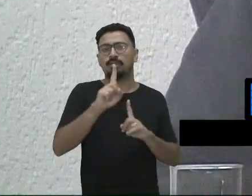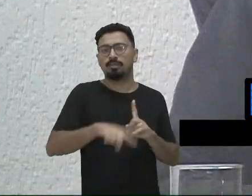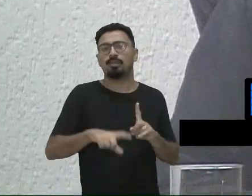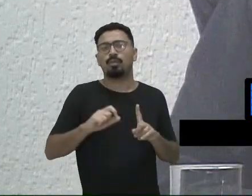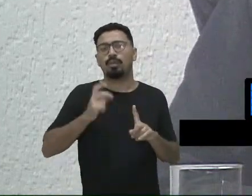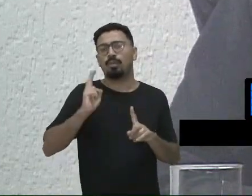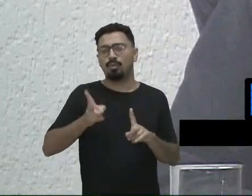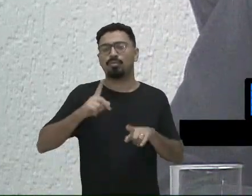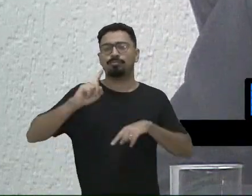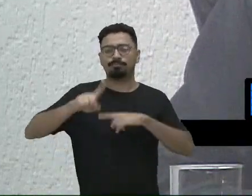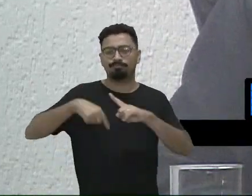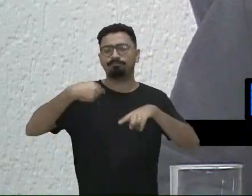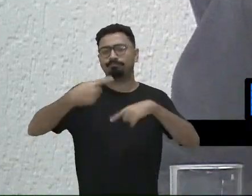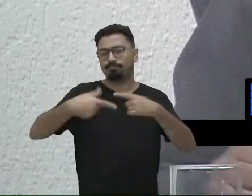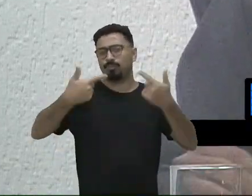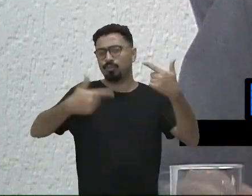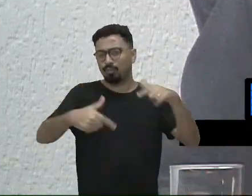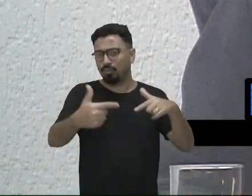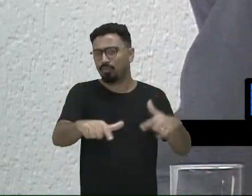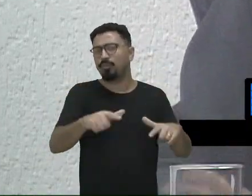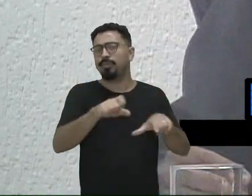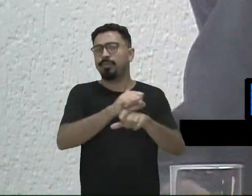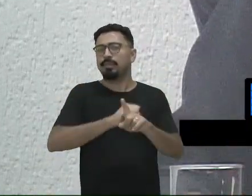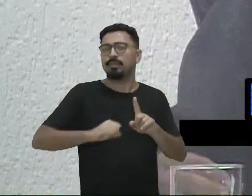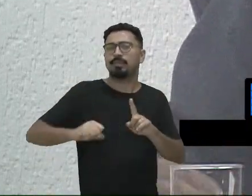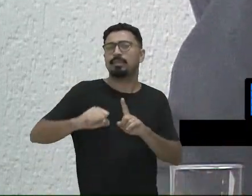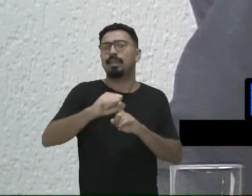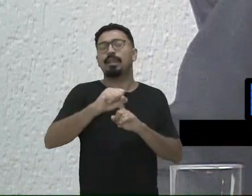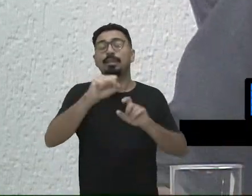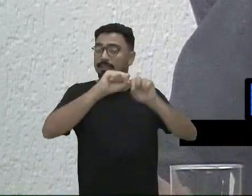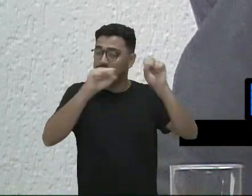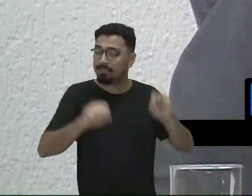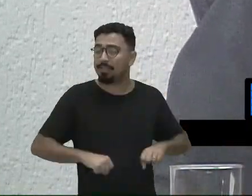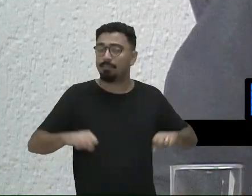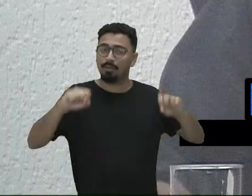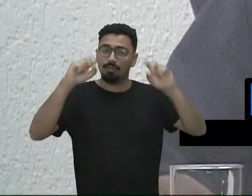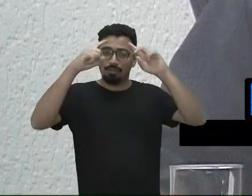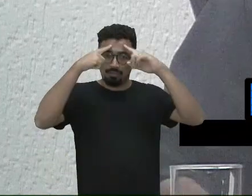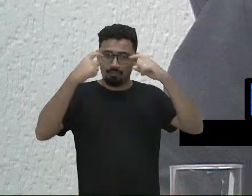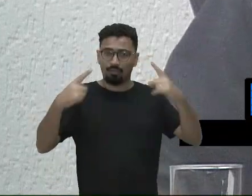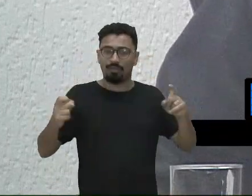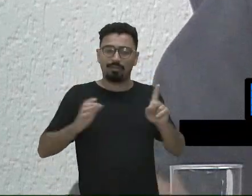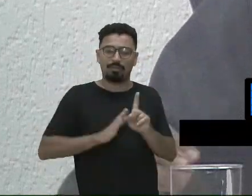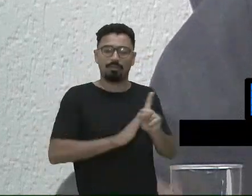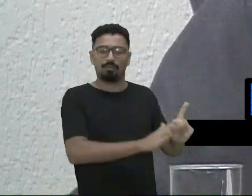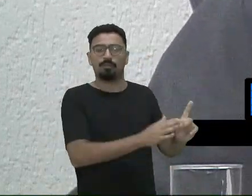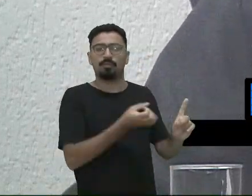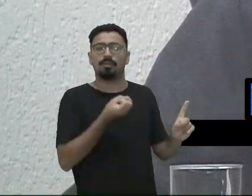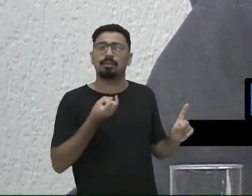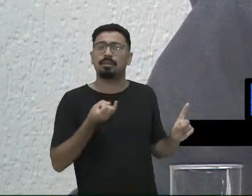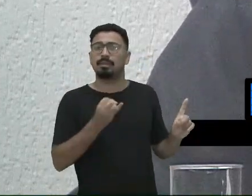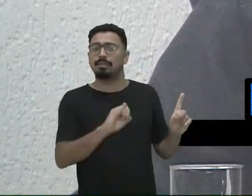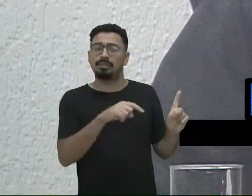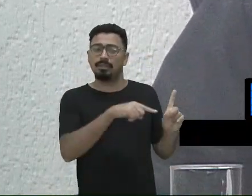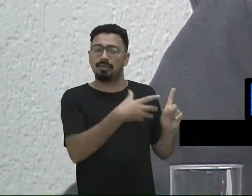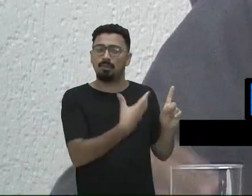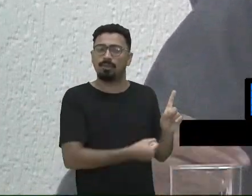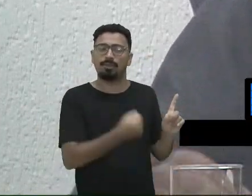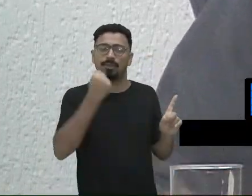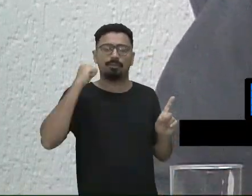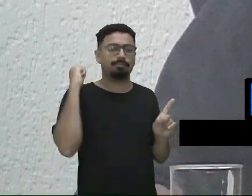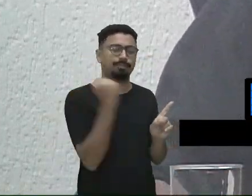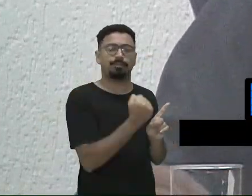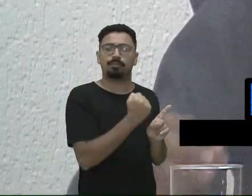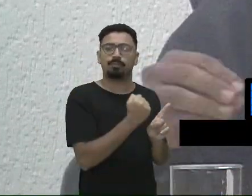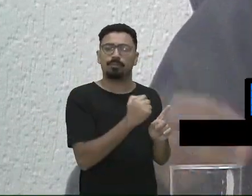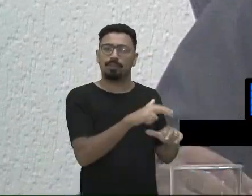reproduzindo esses sistemas de violência que colocam as pessoas à margem e que, quando essas pessoas não se contentam com a margem, dão a elas o destino que é a morte. Não